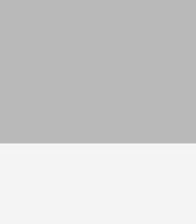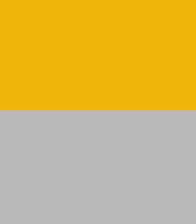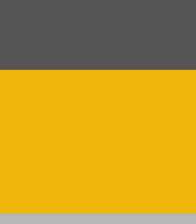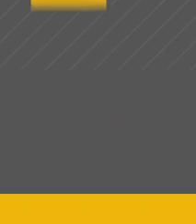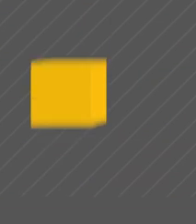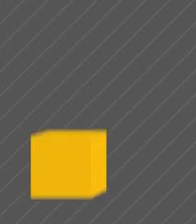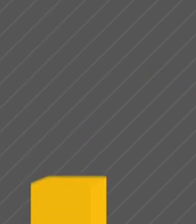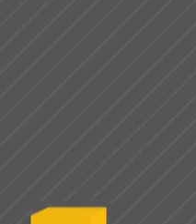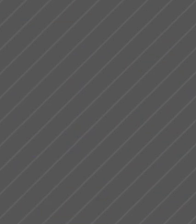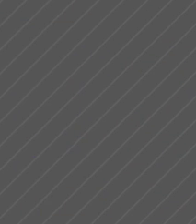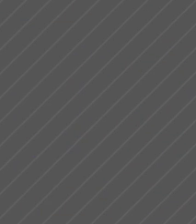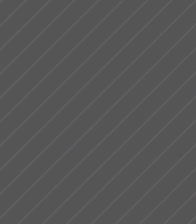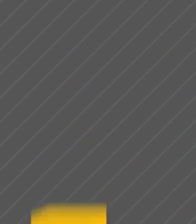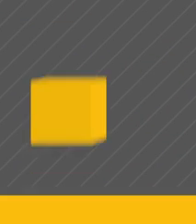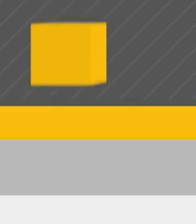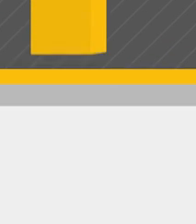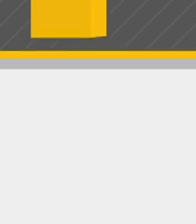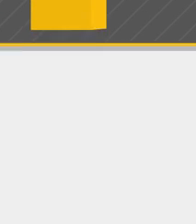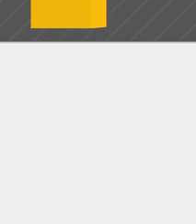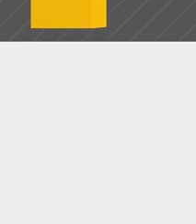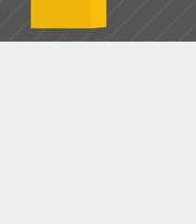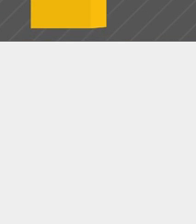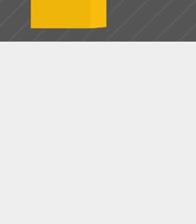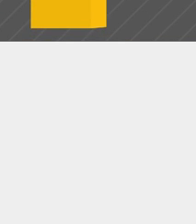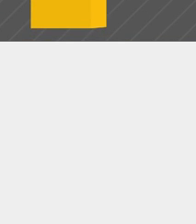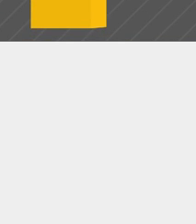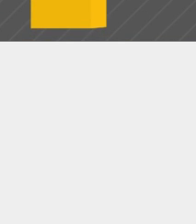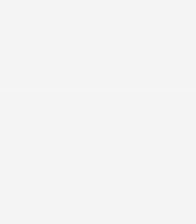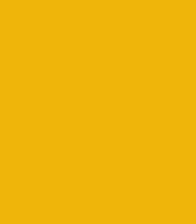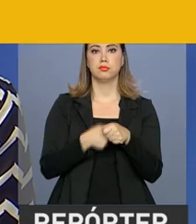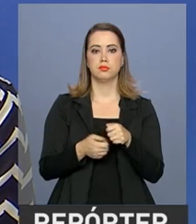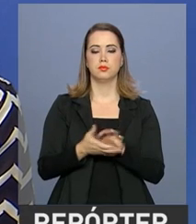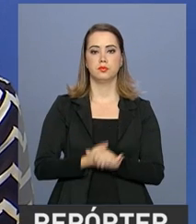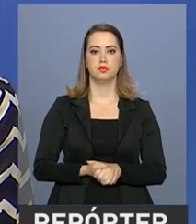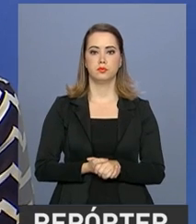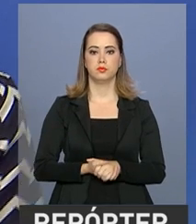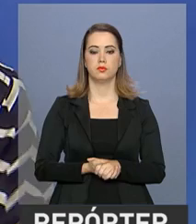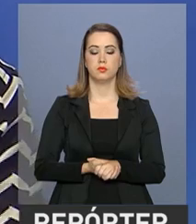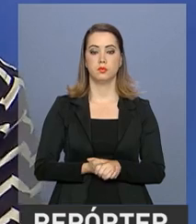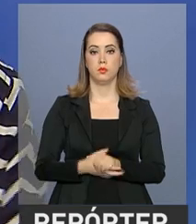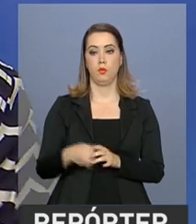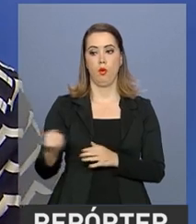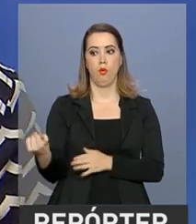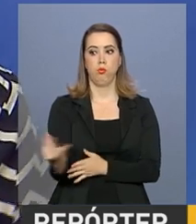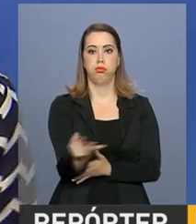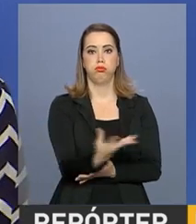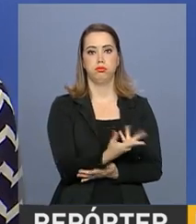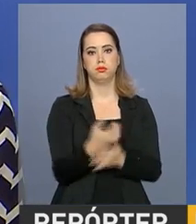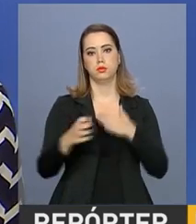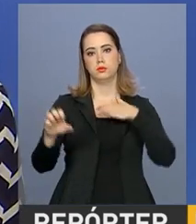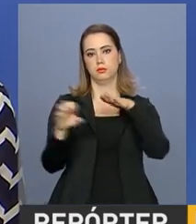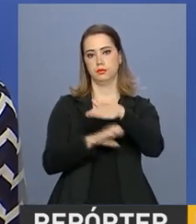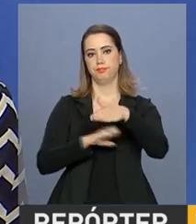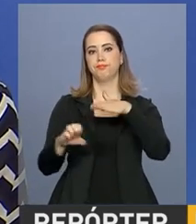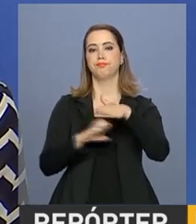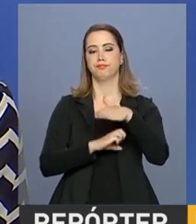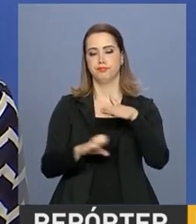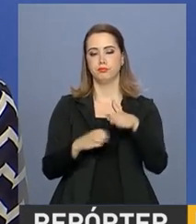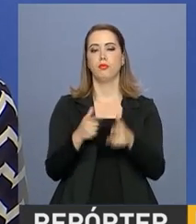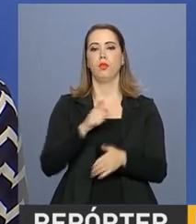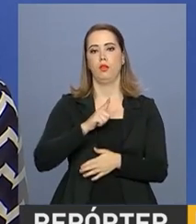o curso muitas empresas têm tido